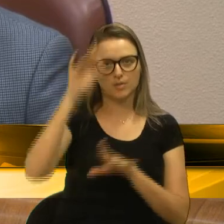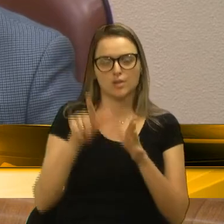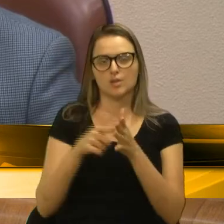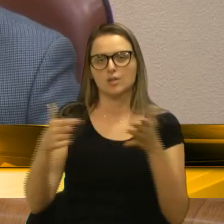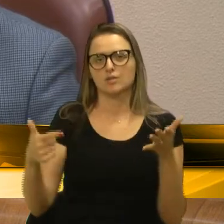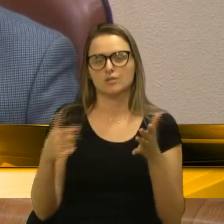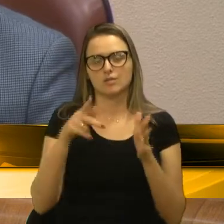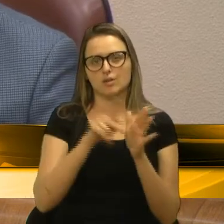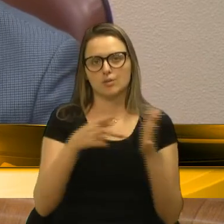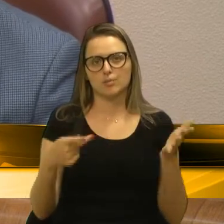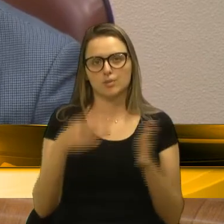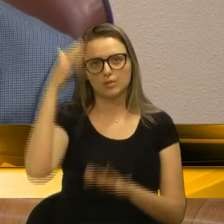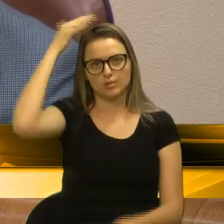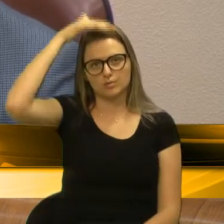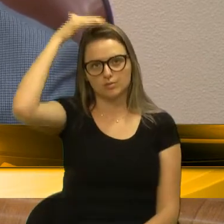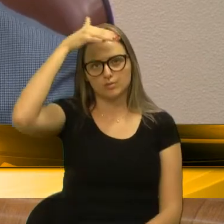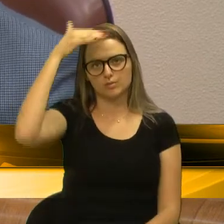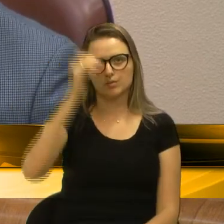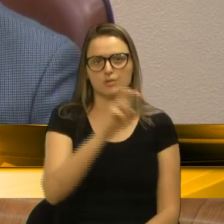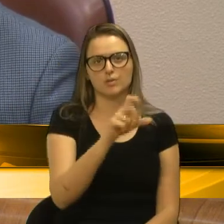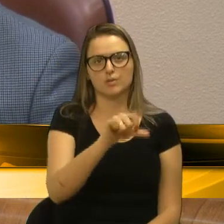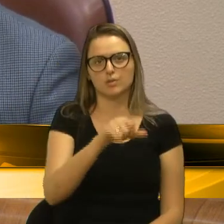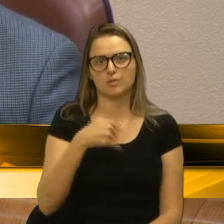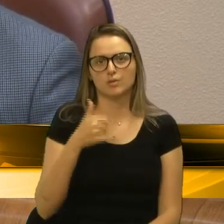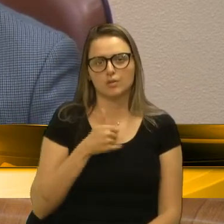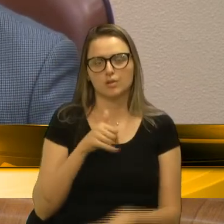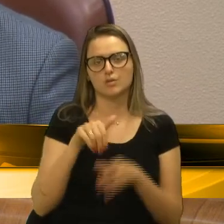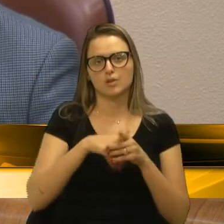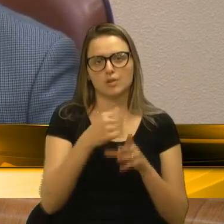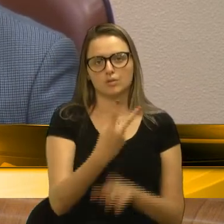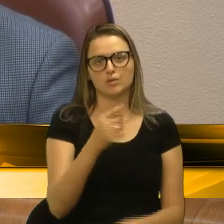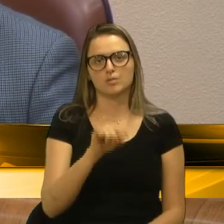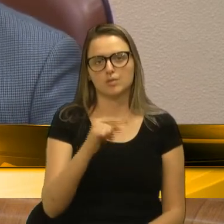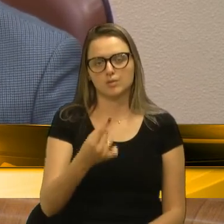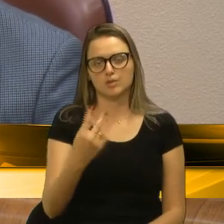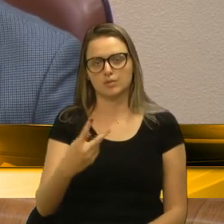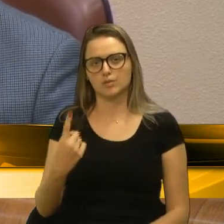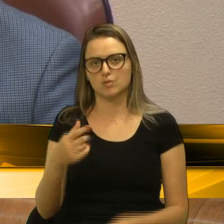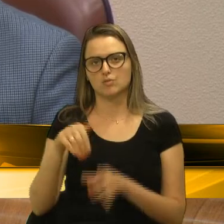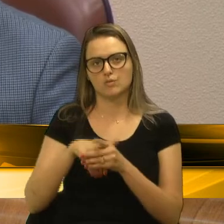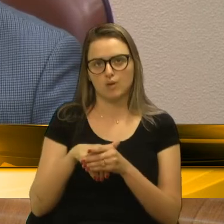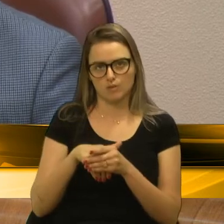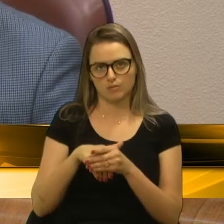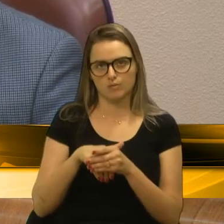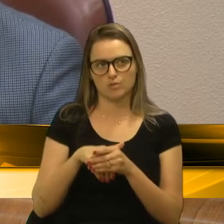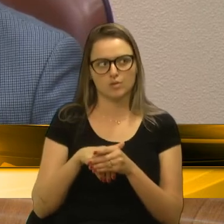vereador de Caxias do Sul, Alceu Tomé, 59 anos, eleito com 2.121 votos na última eleição,